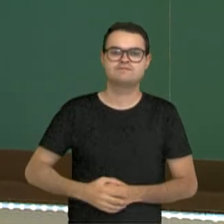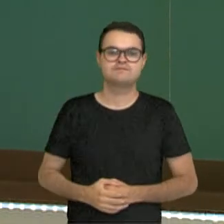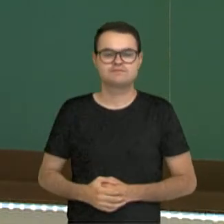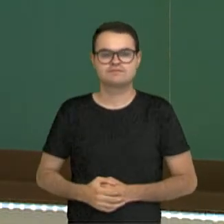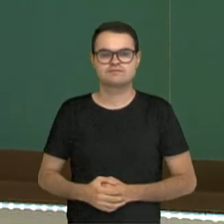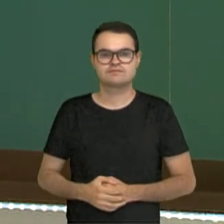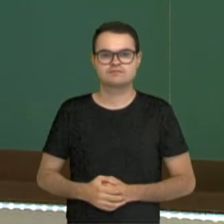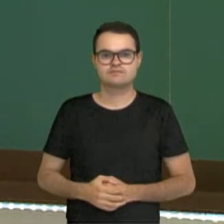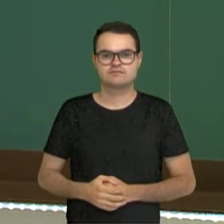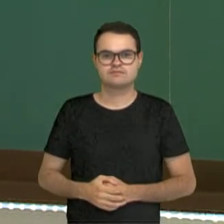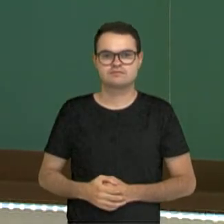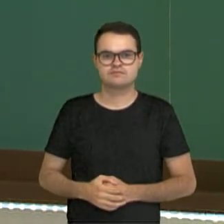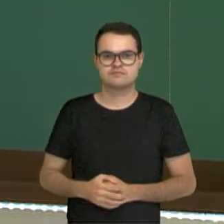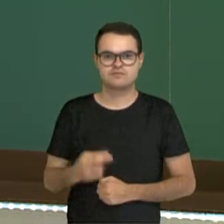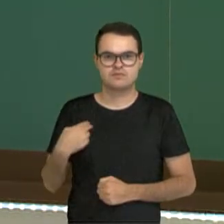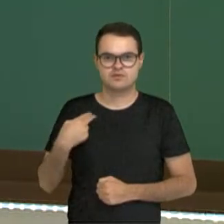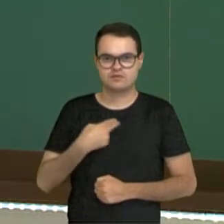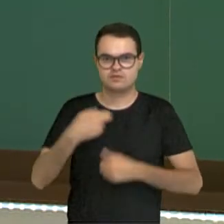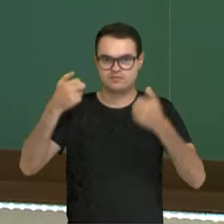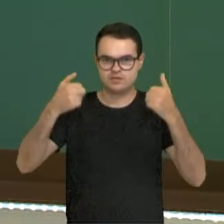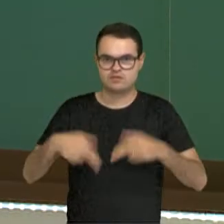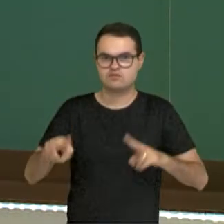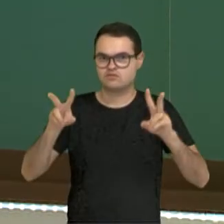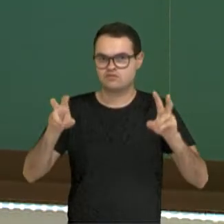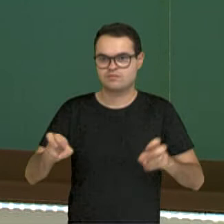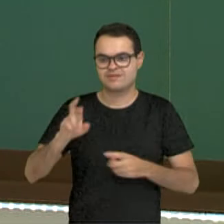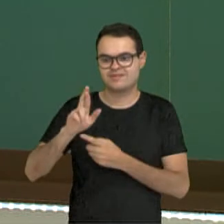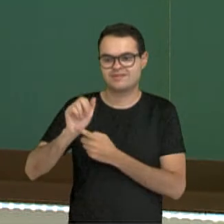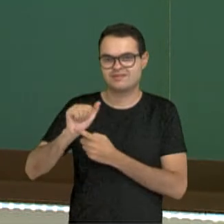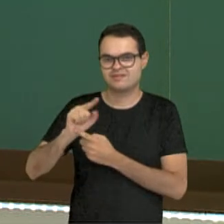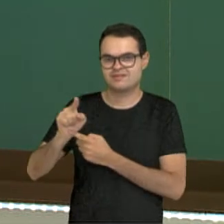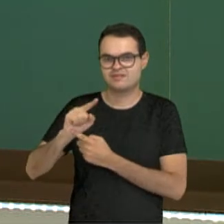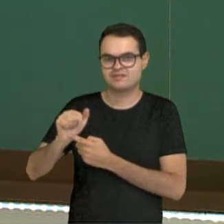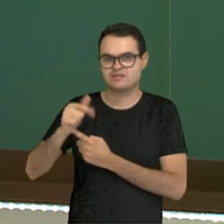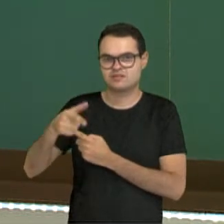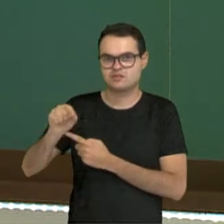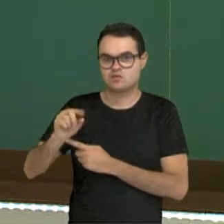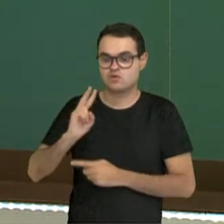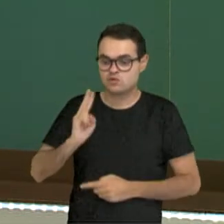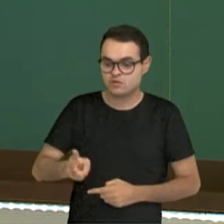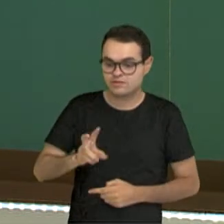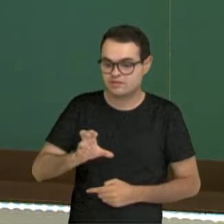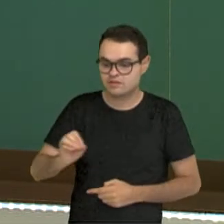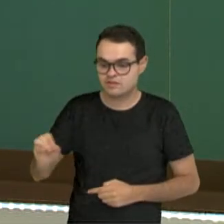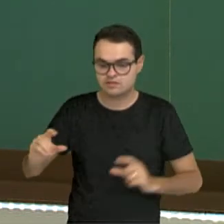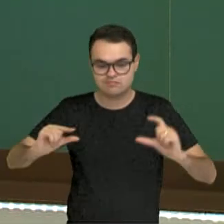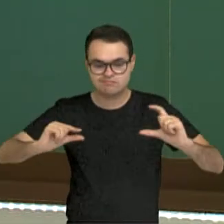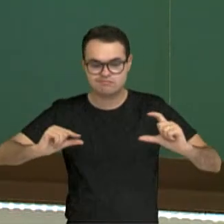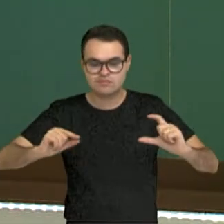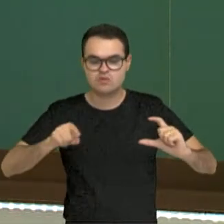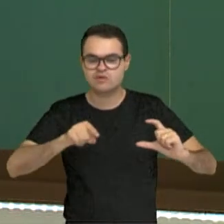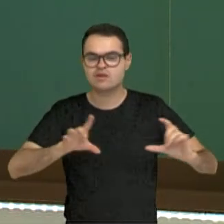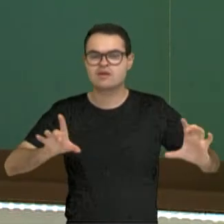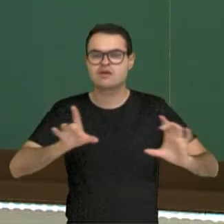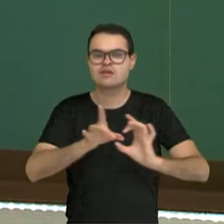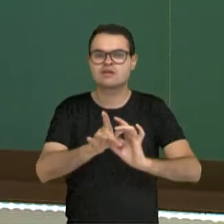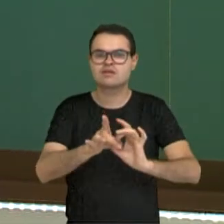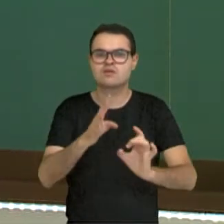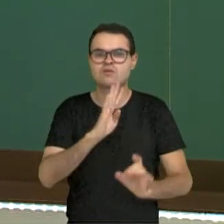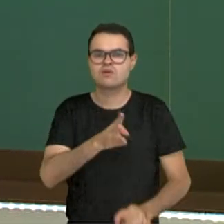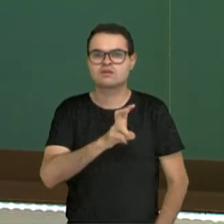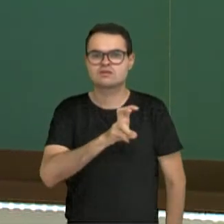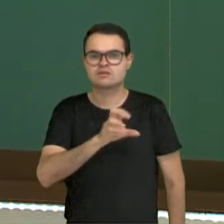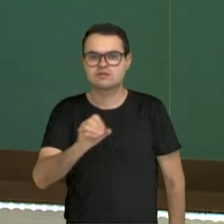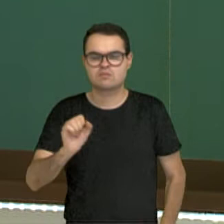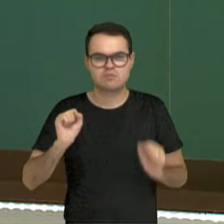a gente não está falando de razão, então o 2.500 equivale a que razão em relação ao 4.500? Então eu posso efetuar